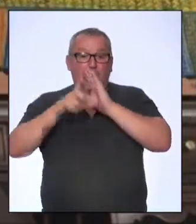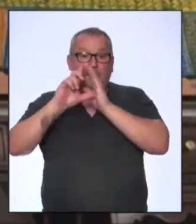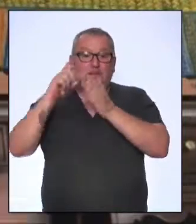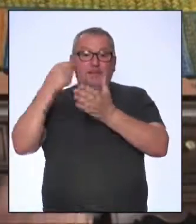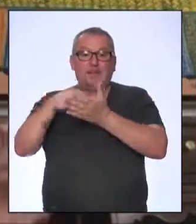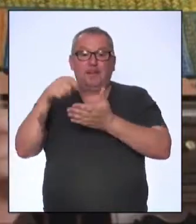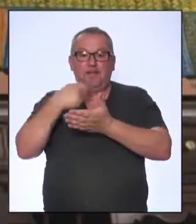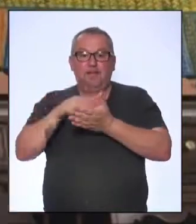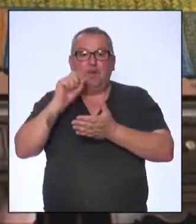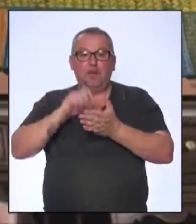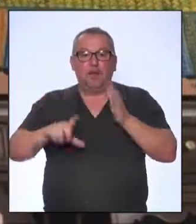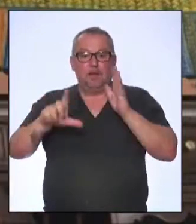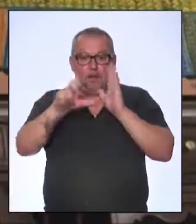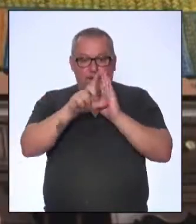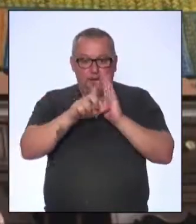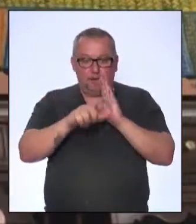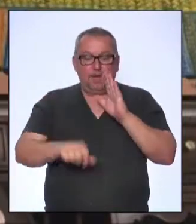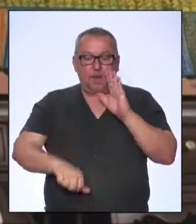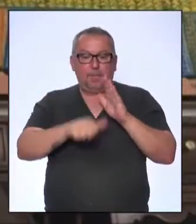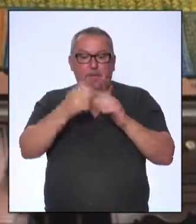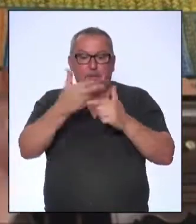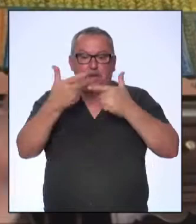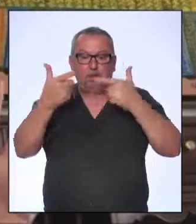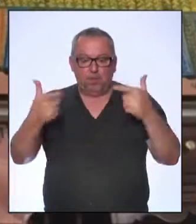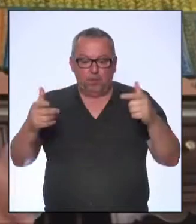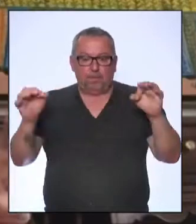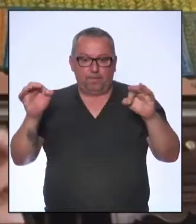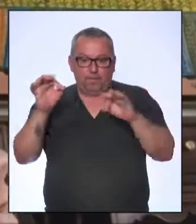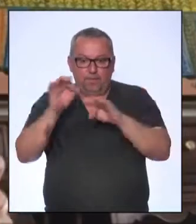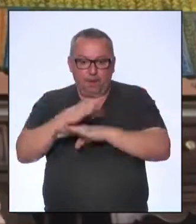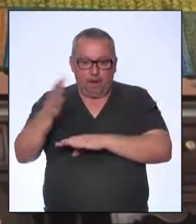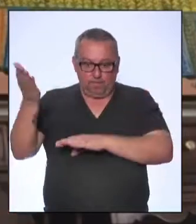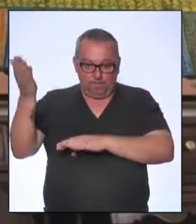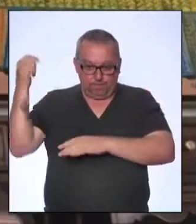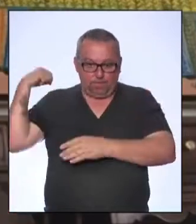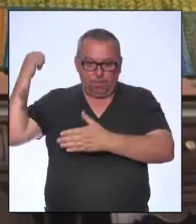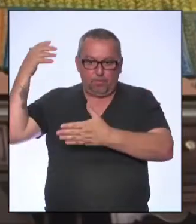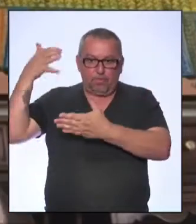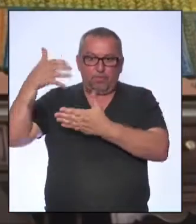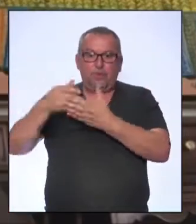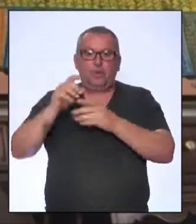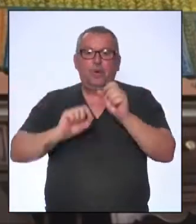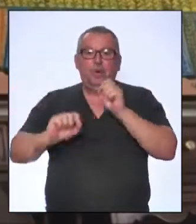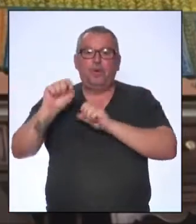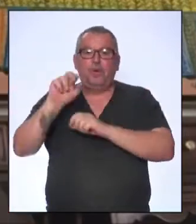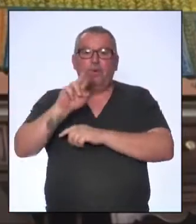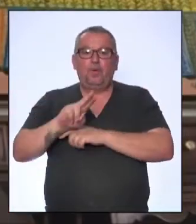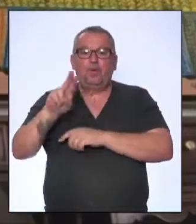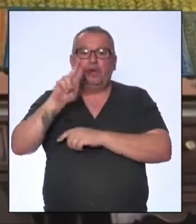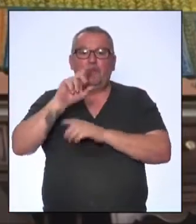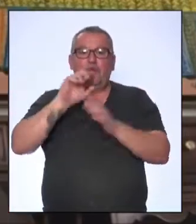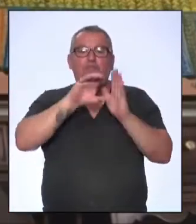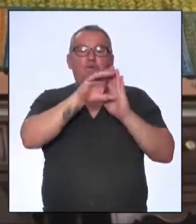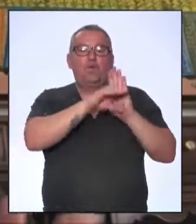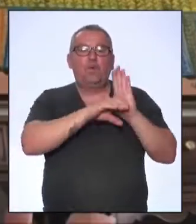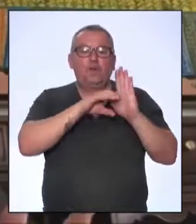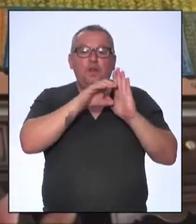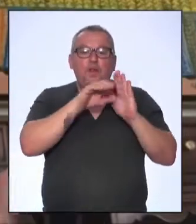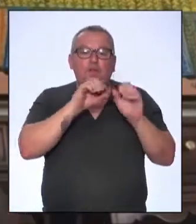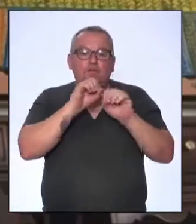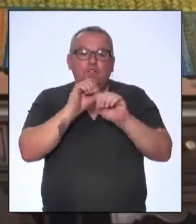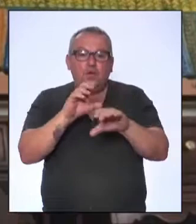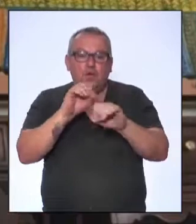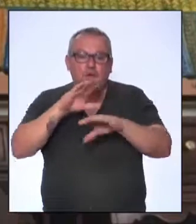essa lei. E uma das primeiras confusões desde aquela época era exatamente sobre o conceito de educação